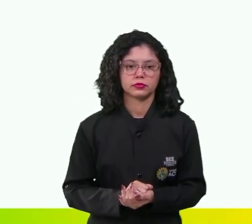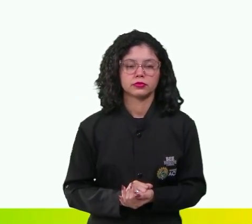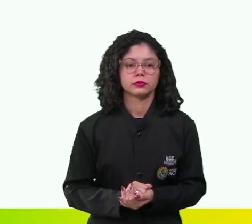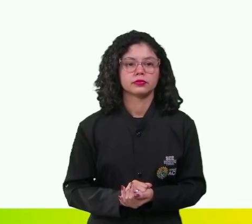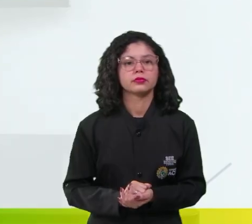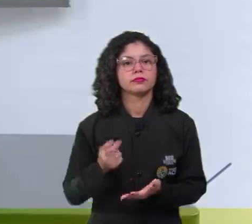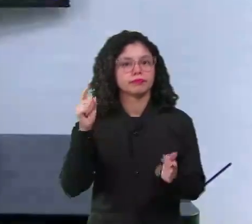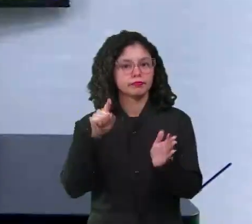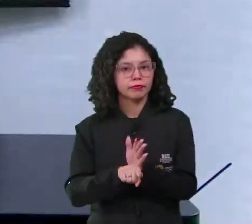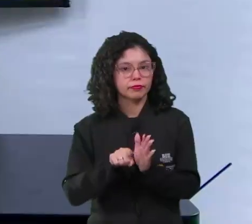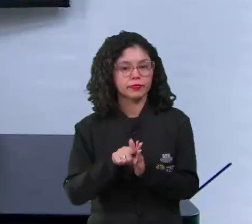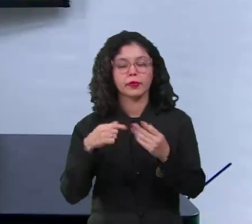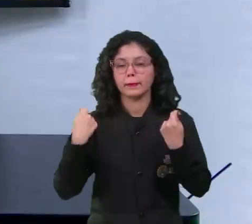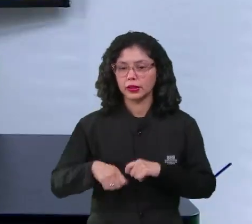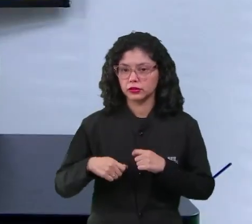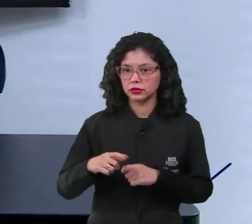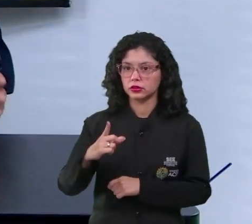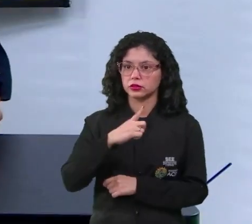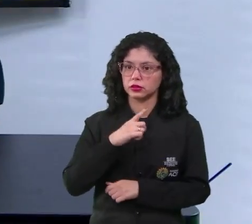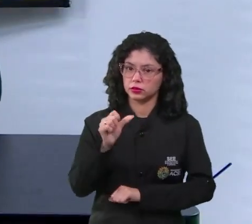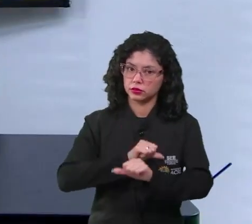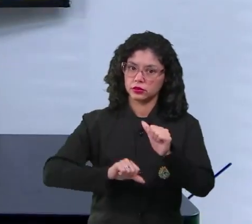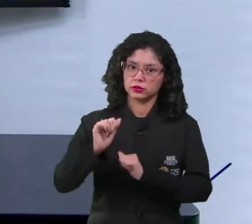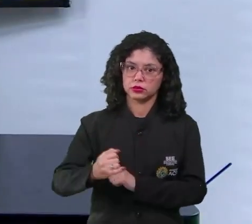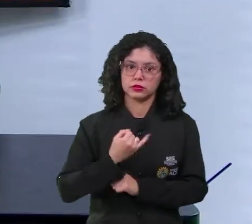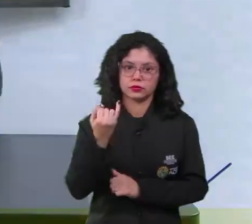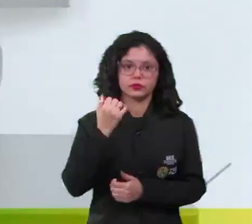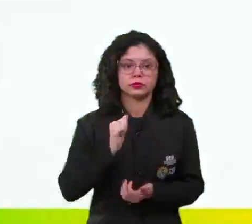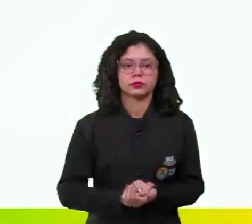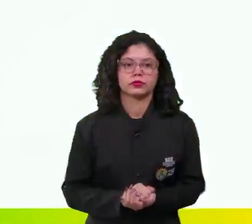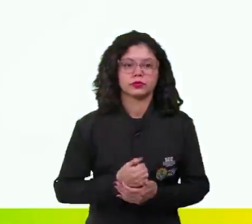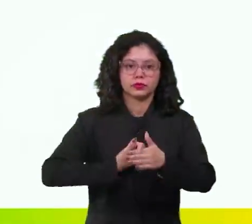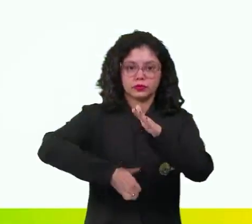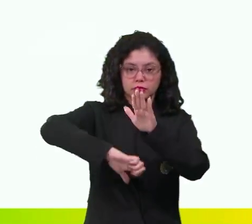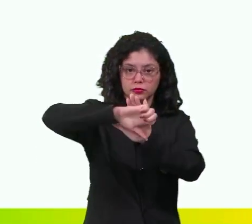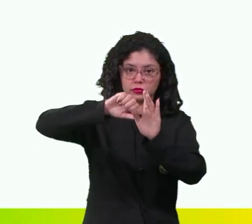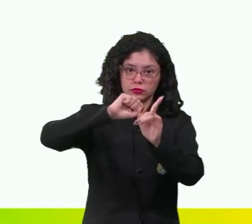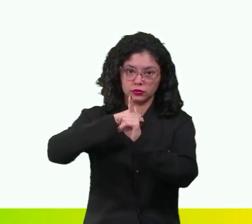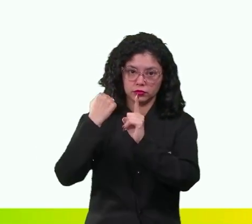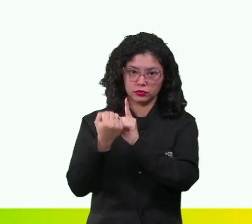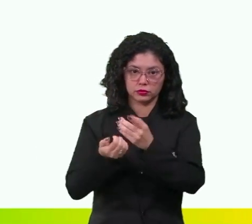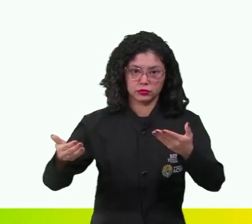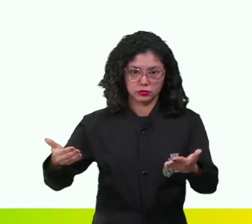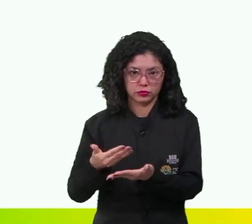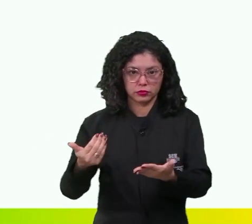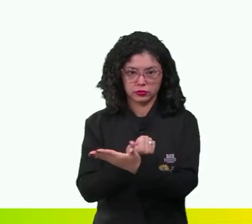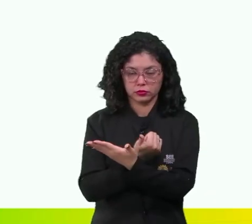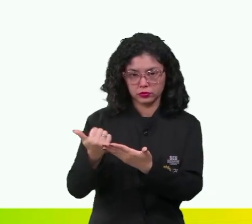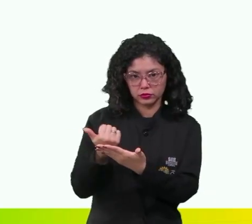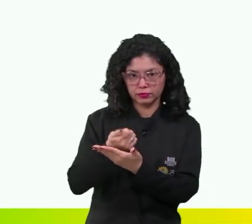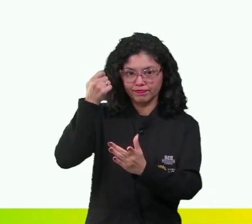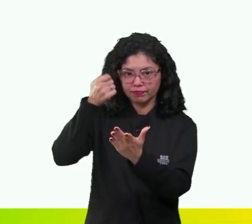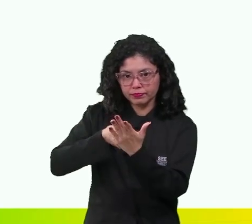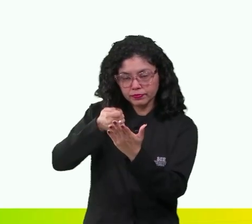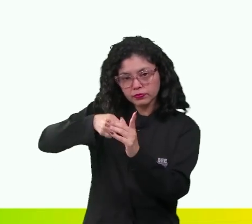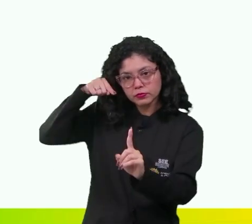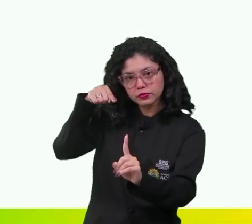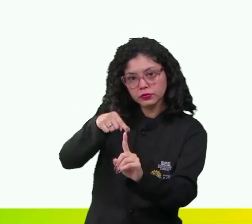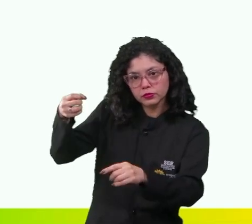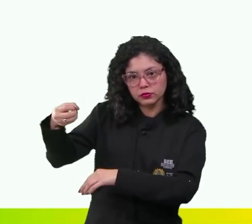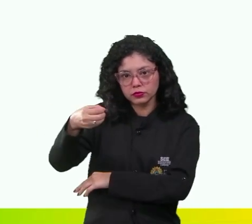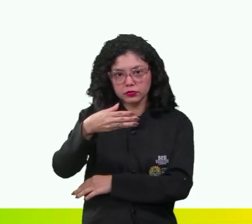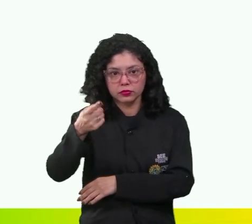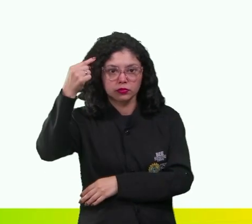essa questão de ter que mudar é fundamental. A crise socioambiental atual exige